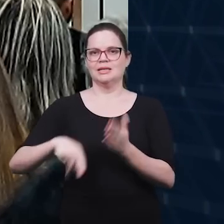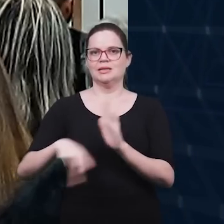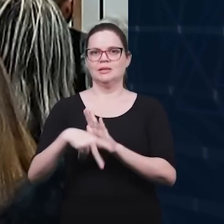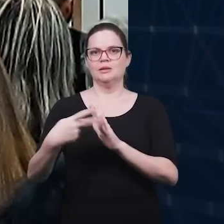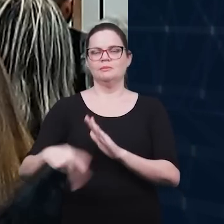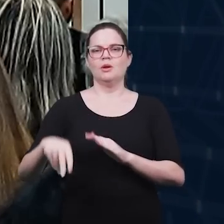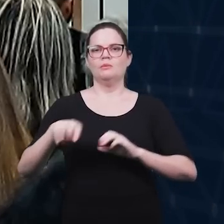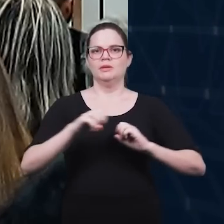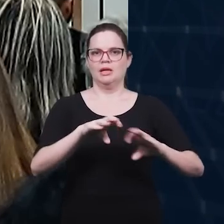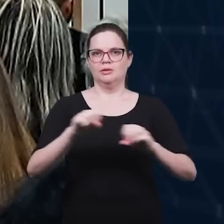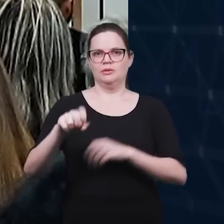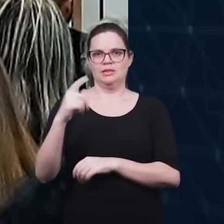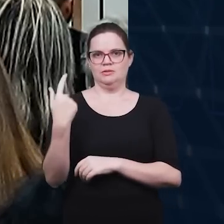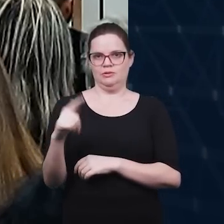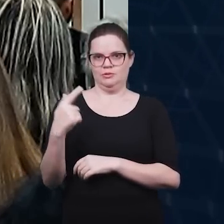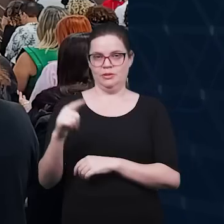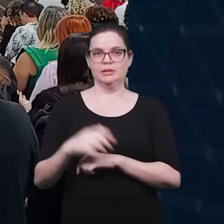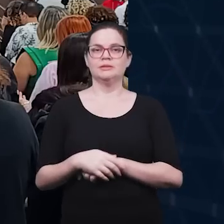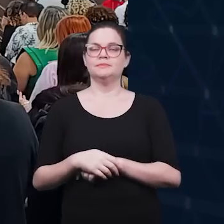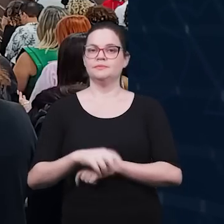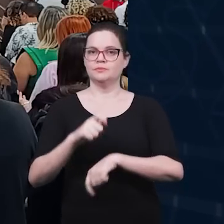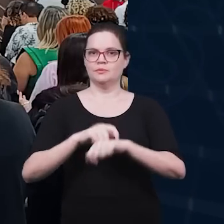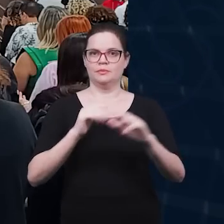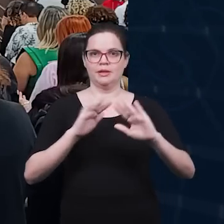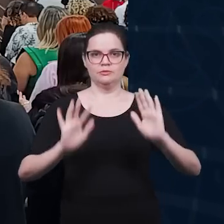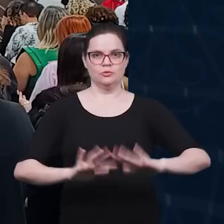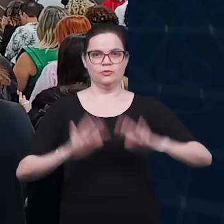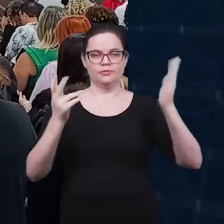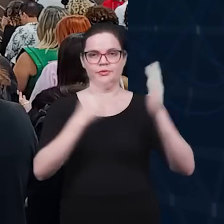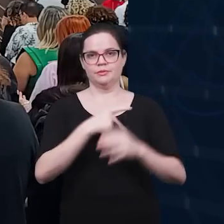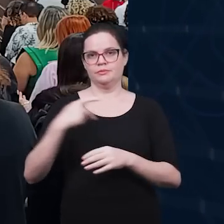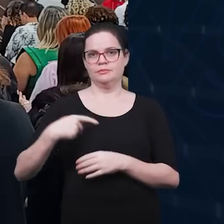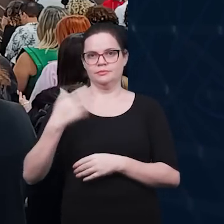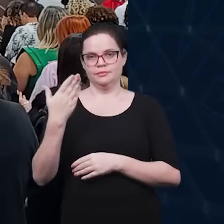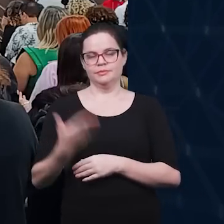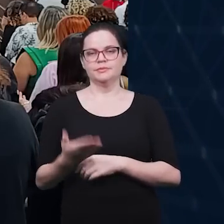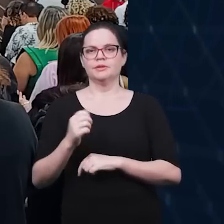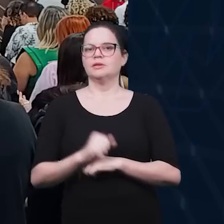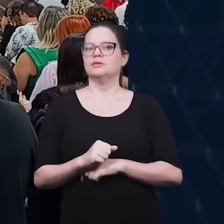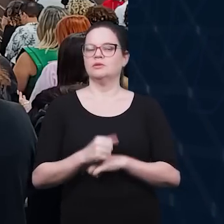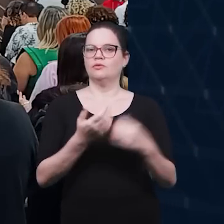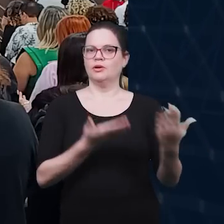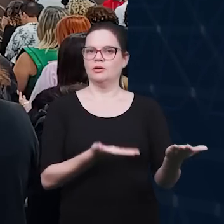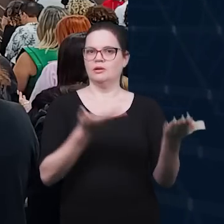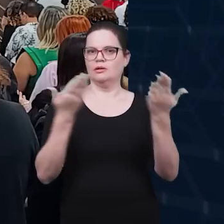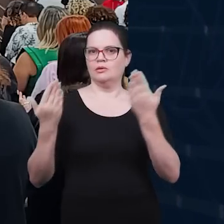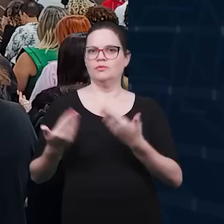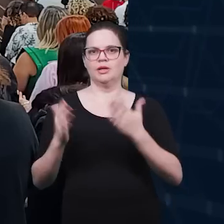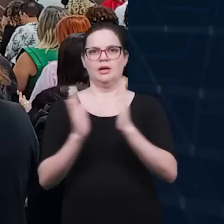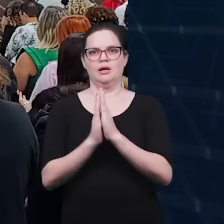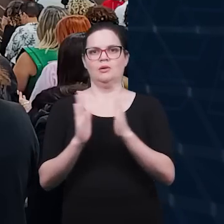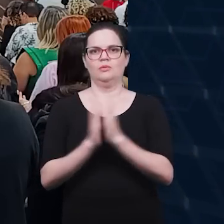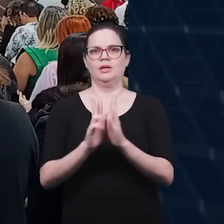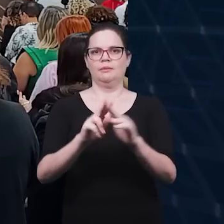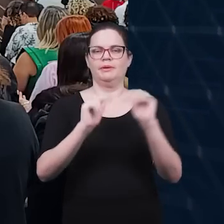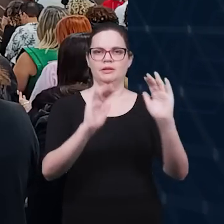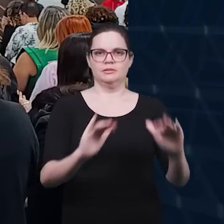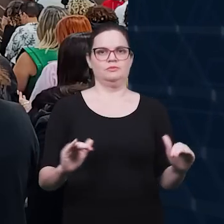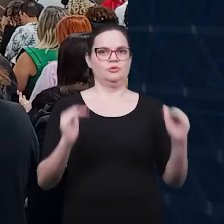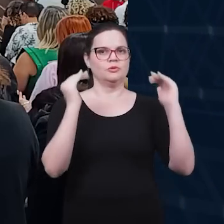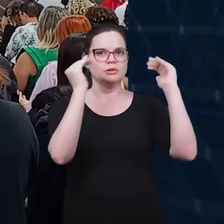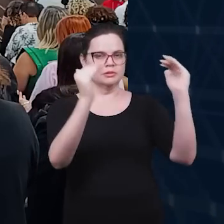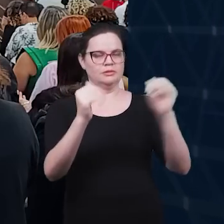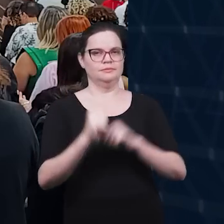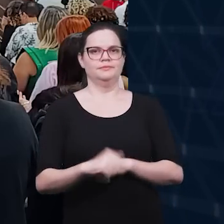de Estado da Educação em Goiânia. Durante o evento, o pastor Denival Oliveira foi convidado a orar pelas